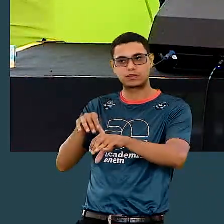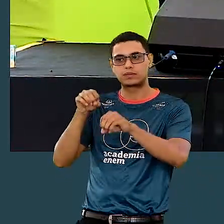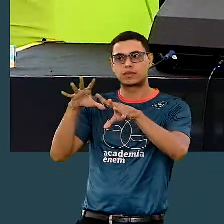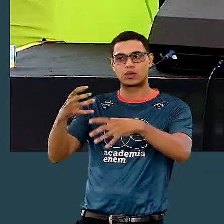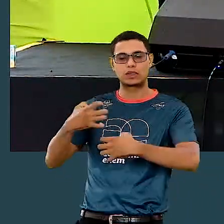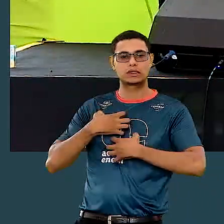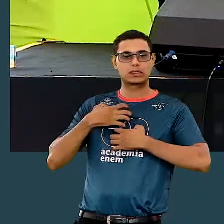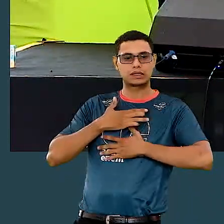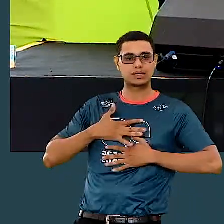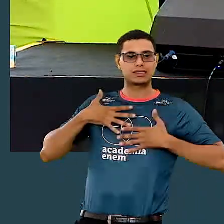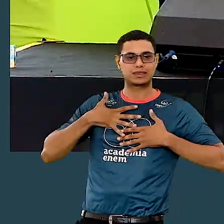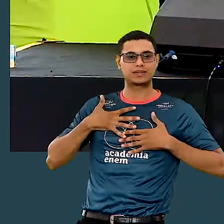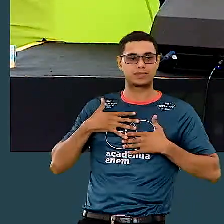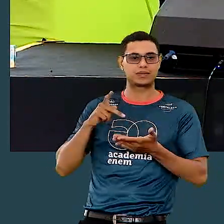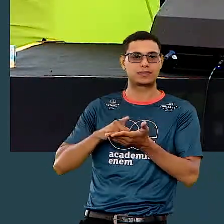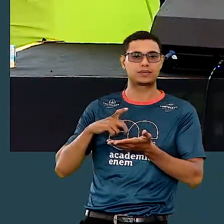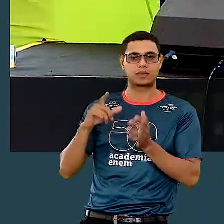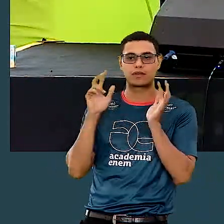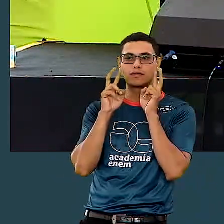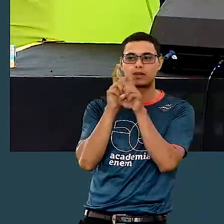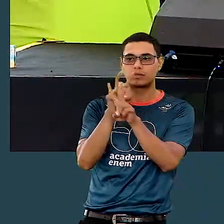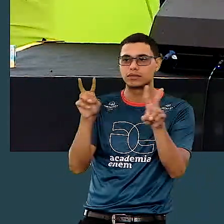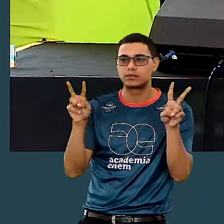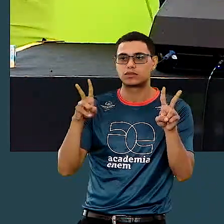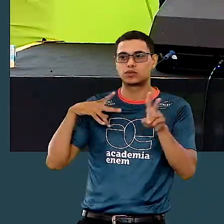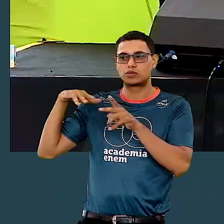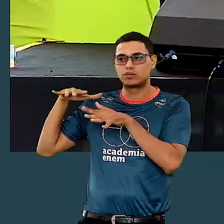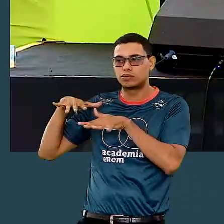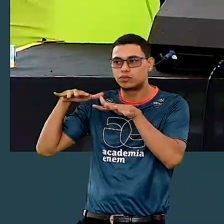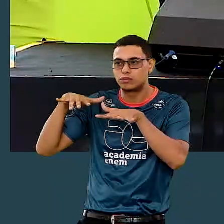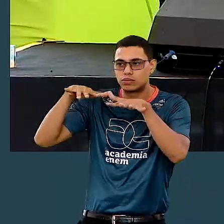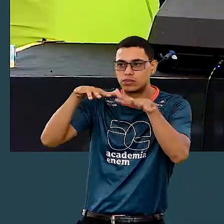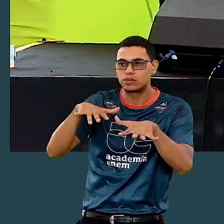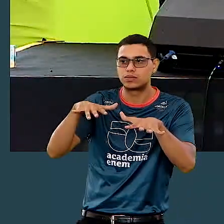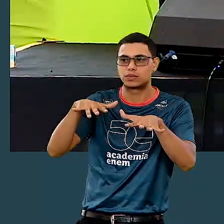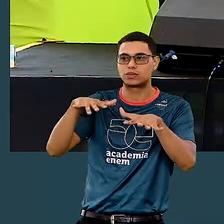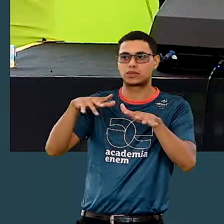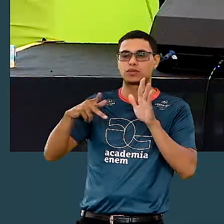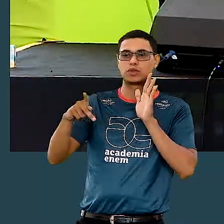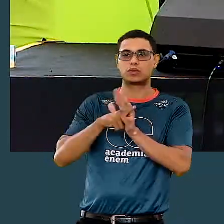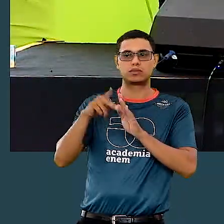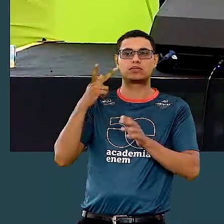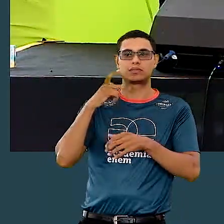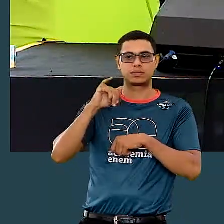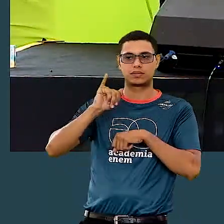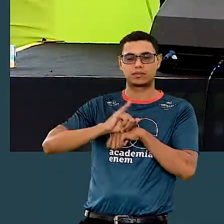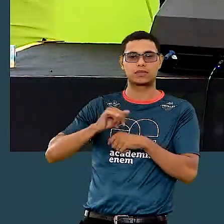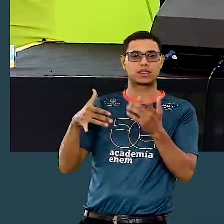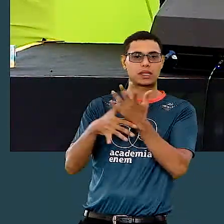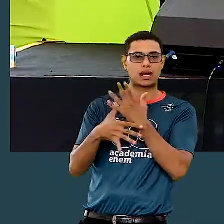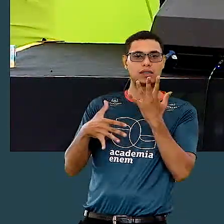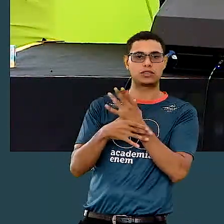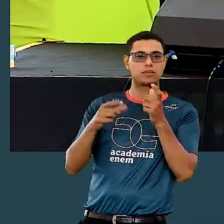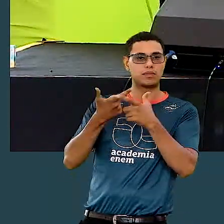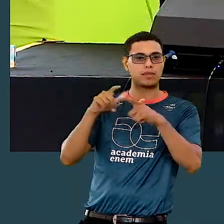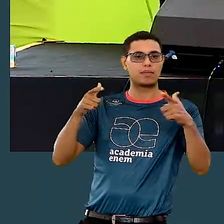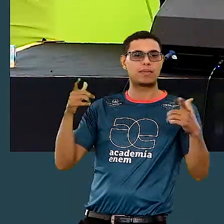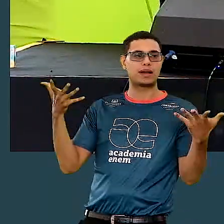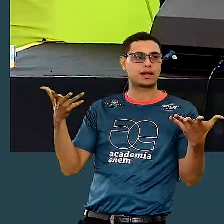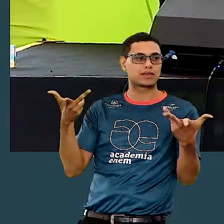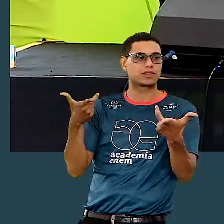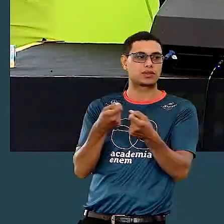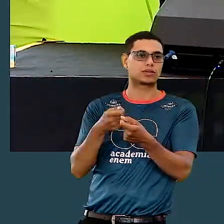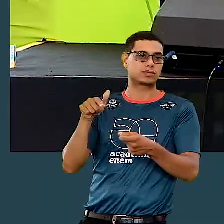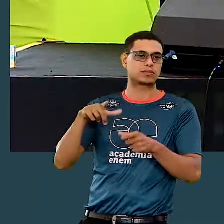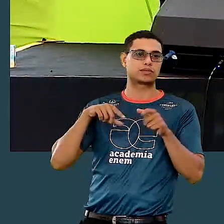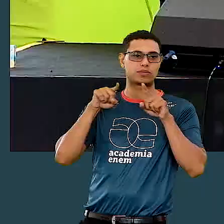como professor e vendo um movimento como esse, que é um movimento, né, da nossa cidade, um movimento popular, que é a Academia Enem. E